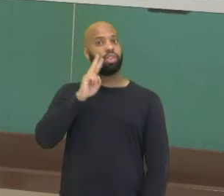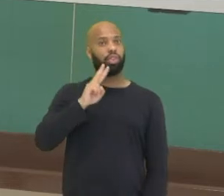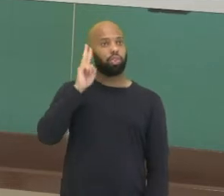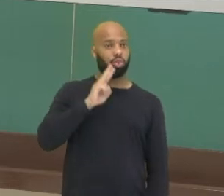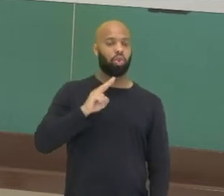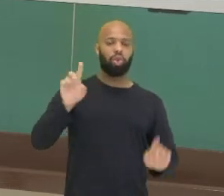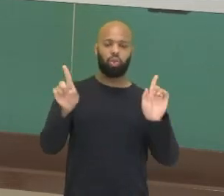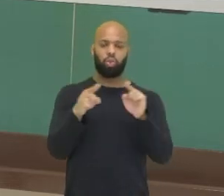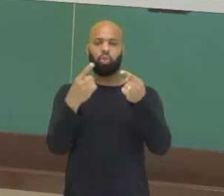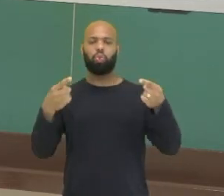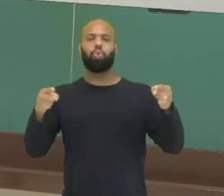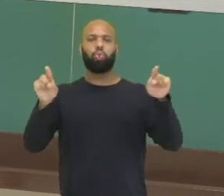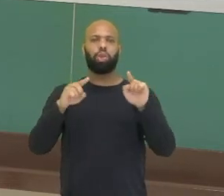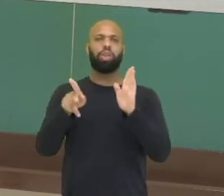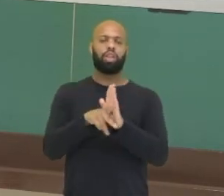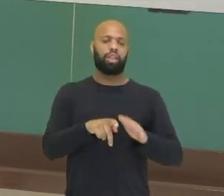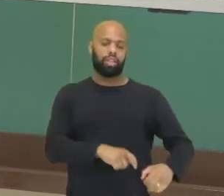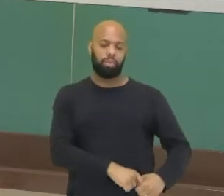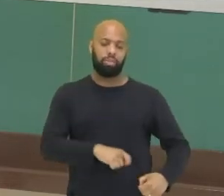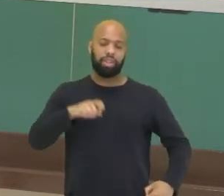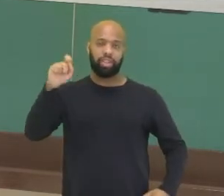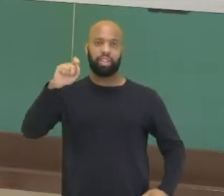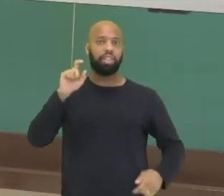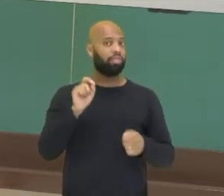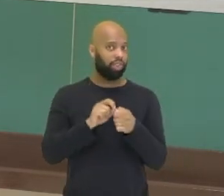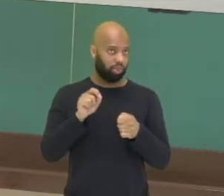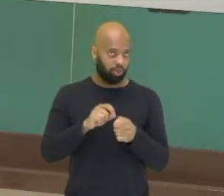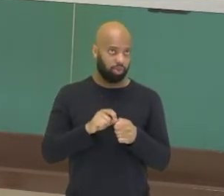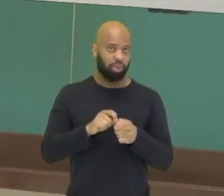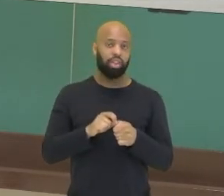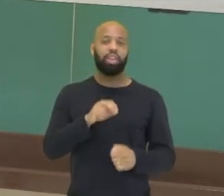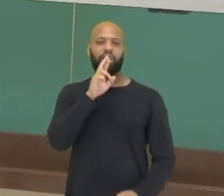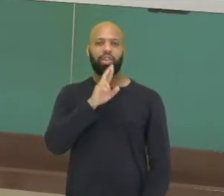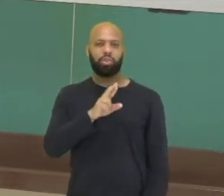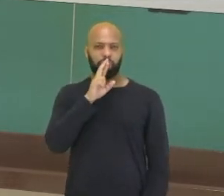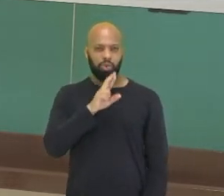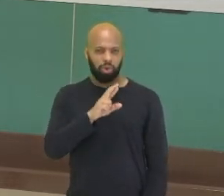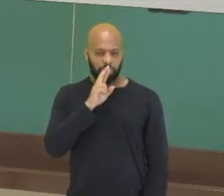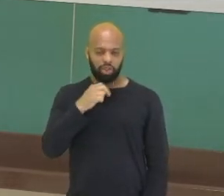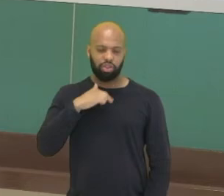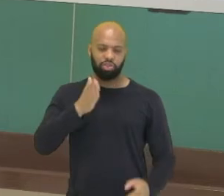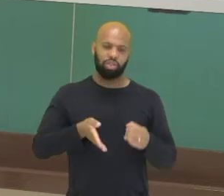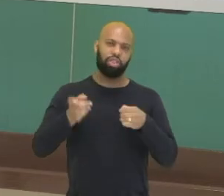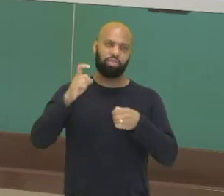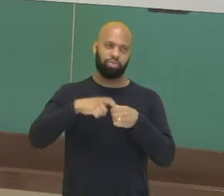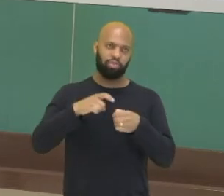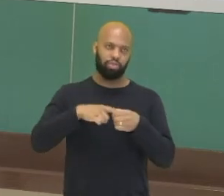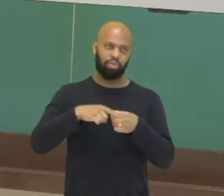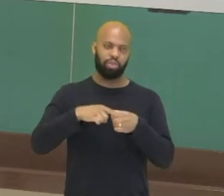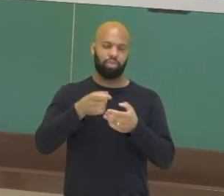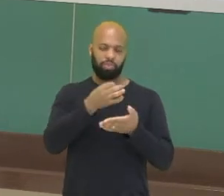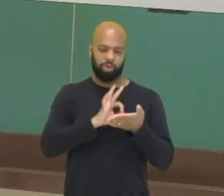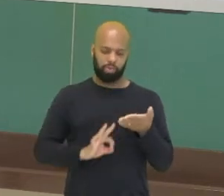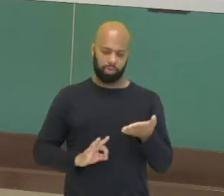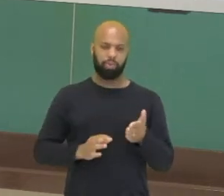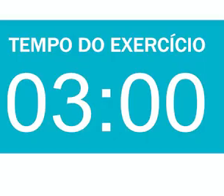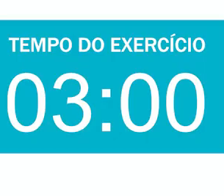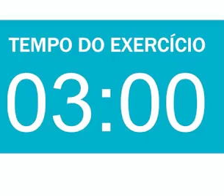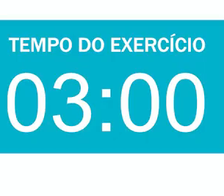o hino da independência ele foi composto? Responda a atividade e a gente volta fazendo a correção.